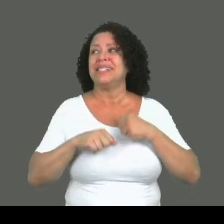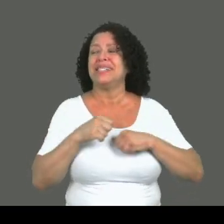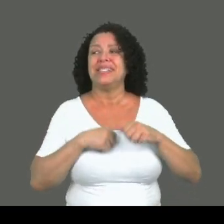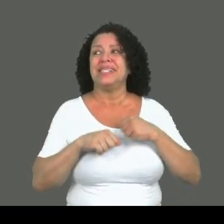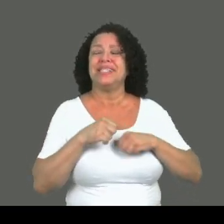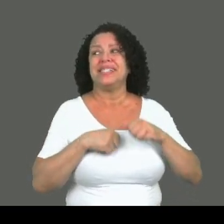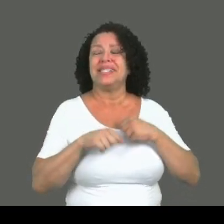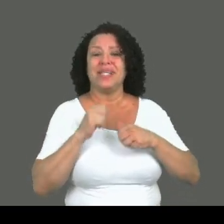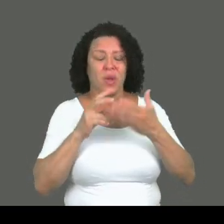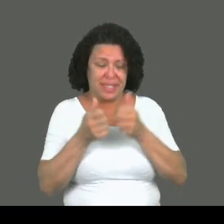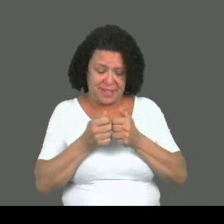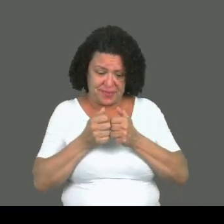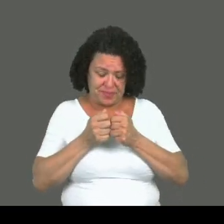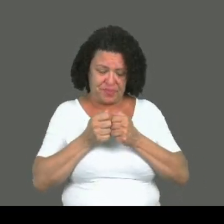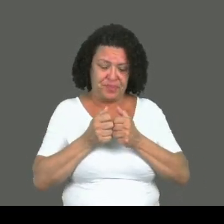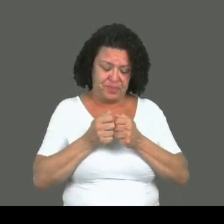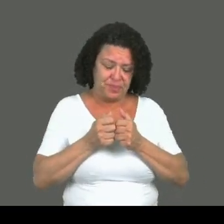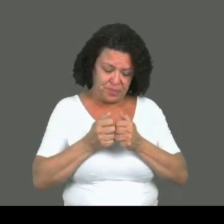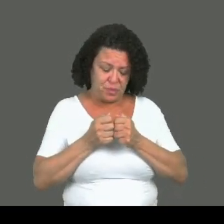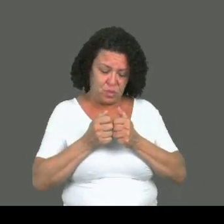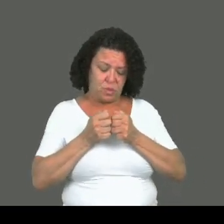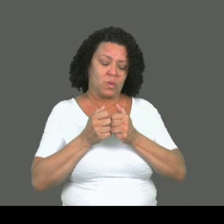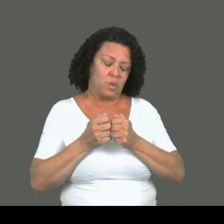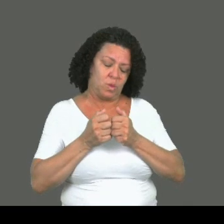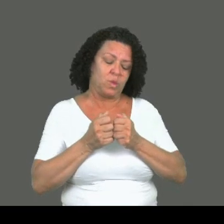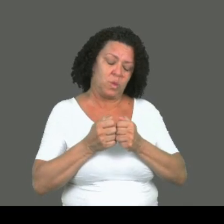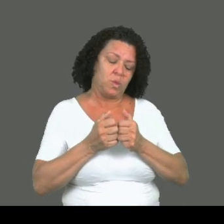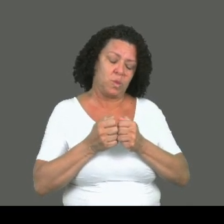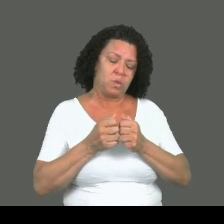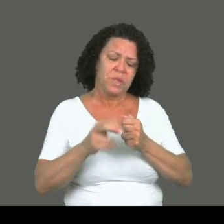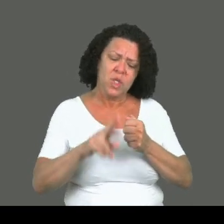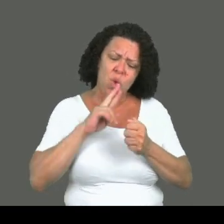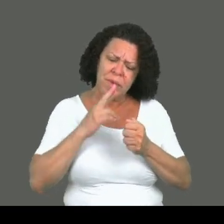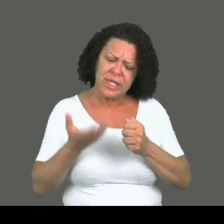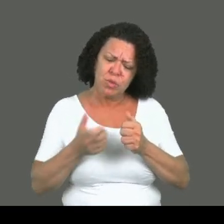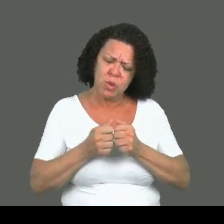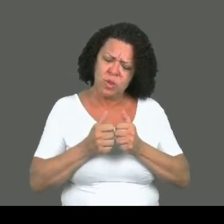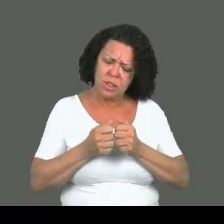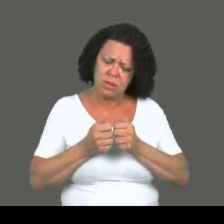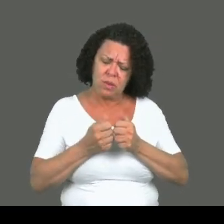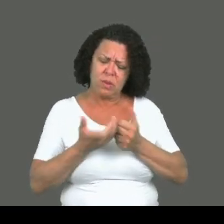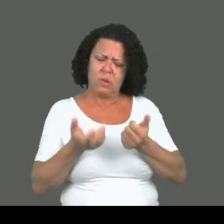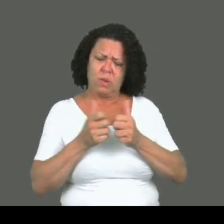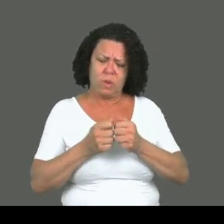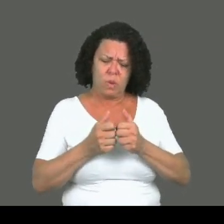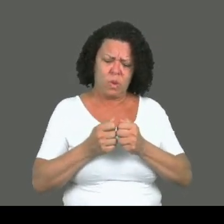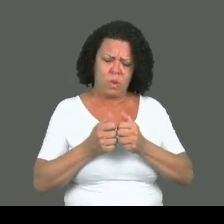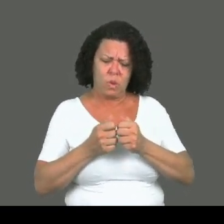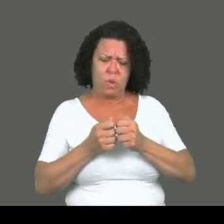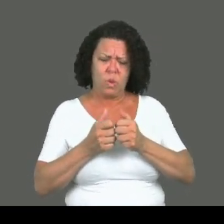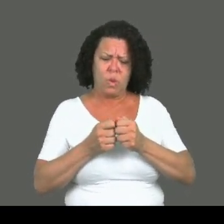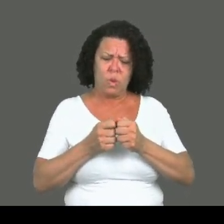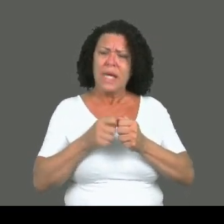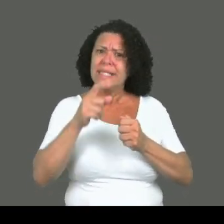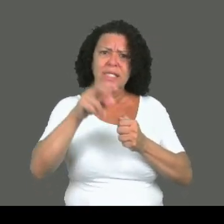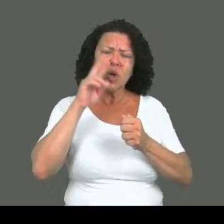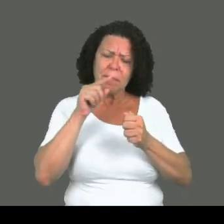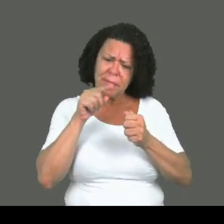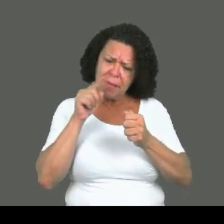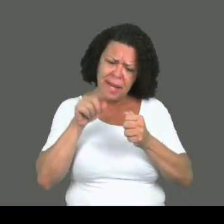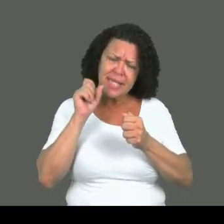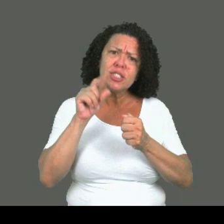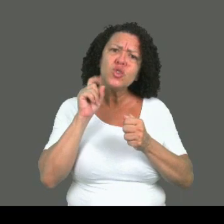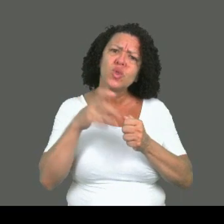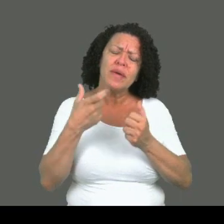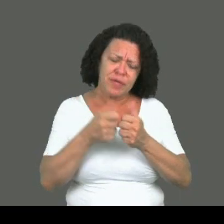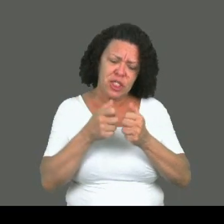ansioso, olhando o tempo todo o celular, para ver se a pessoa leu a mensagem, e se por acaso a pessoa não leu a mensagem, a